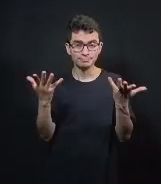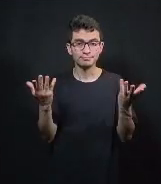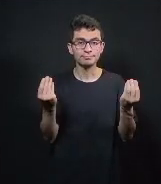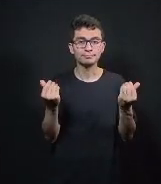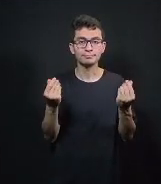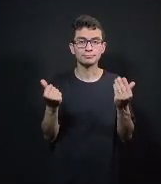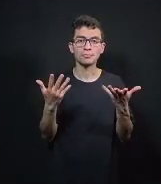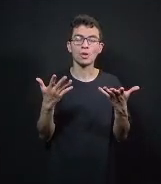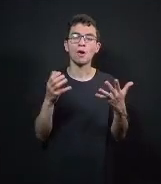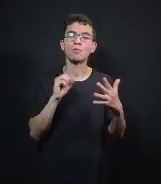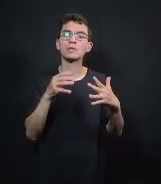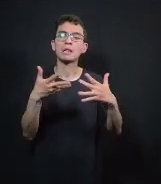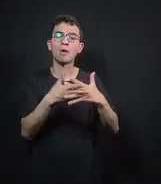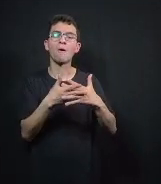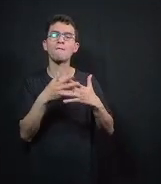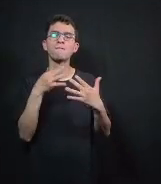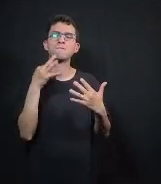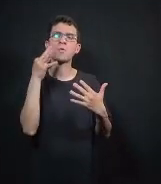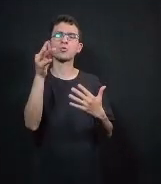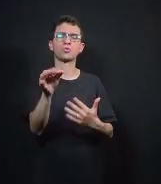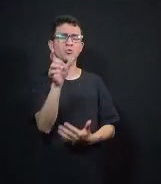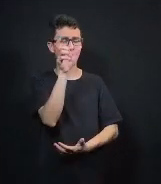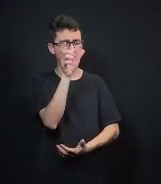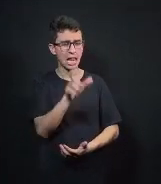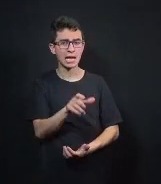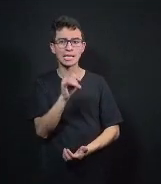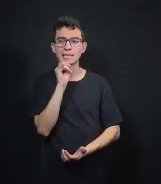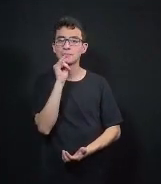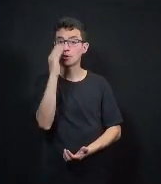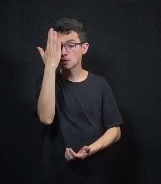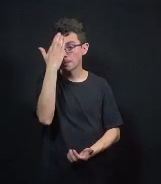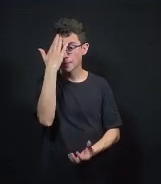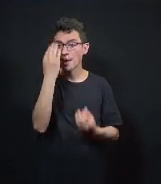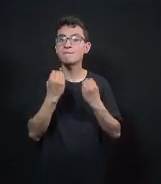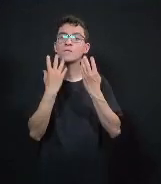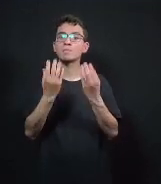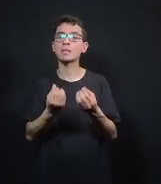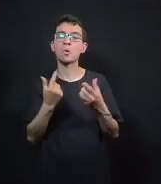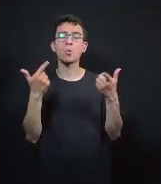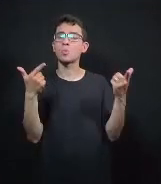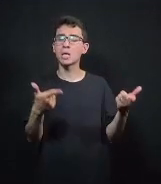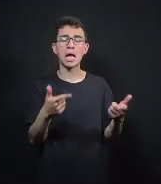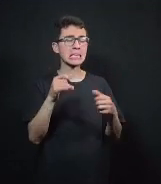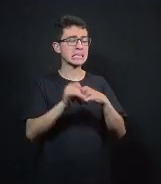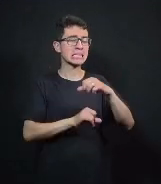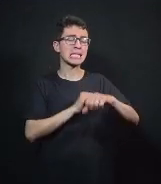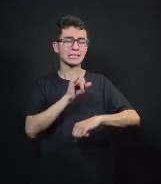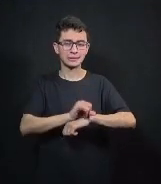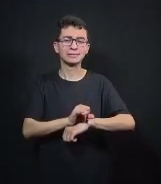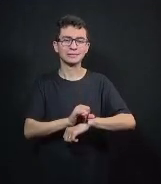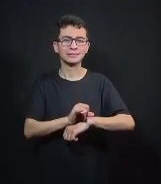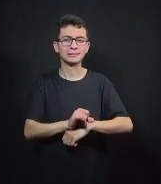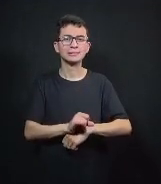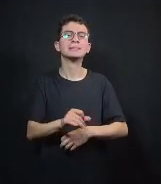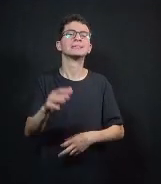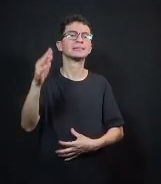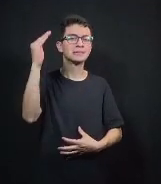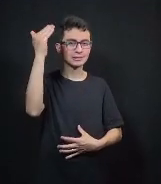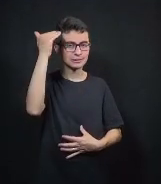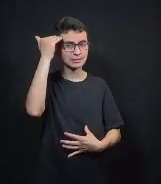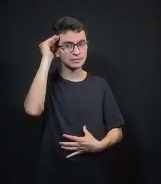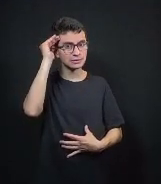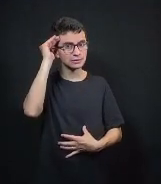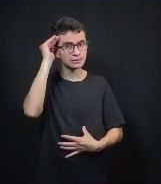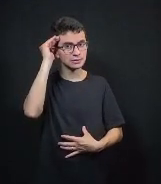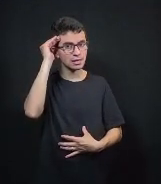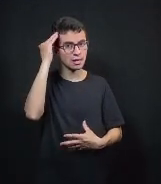cidadão no futuro que não vai ter condição de lidar com a informação no ambiente online. Então, acho que tem um componente da